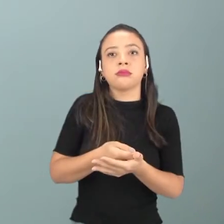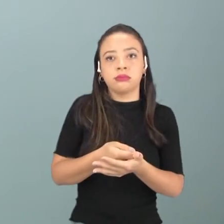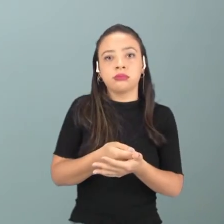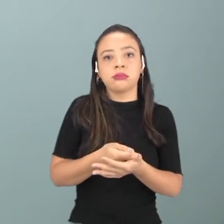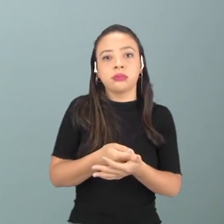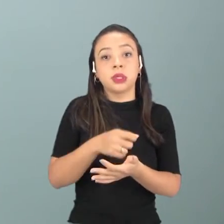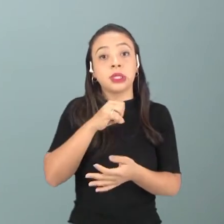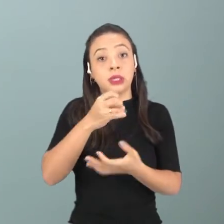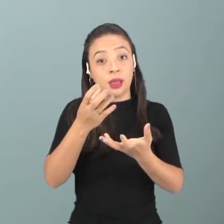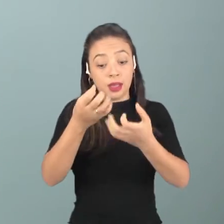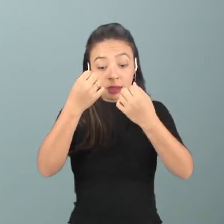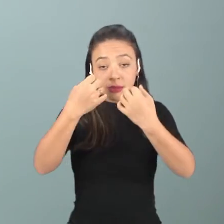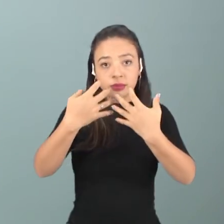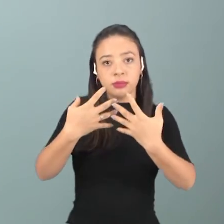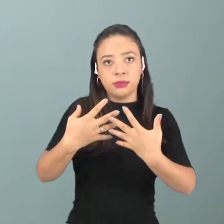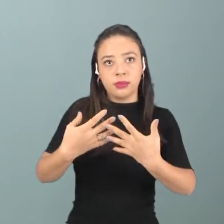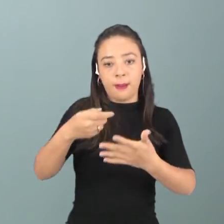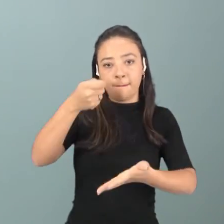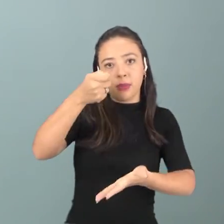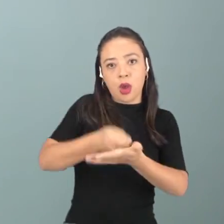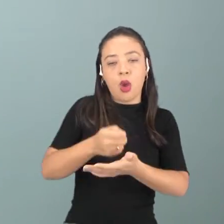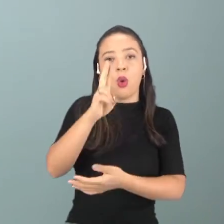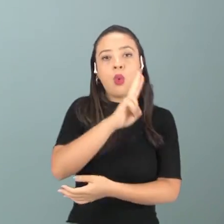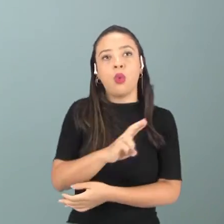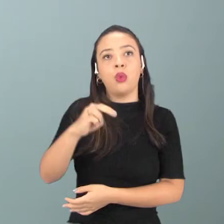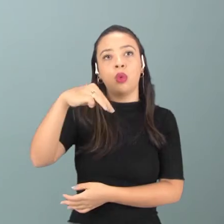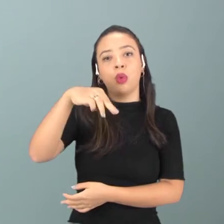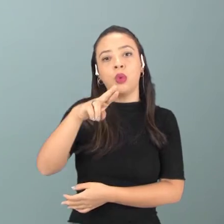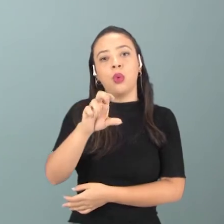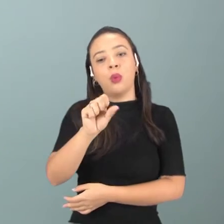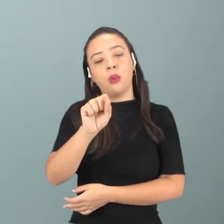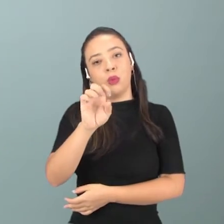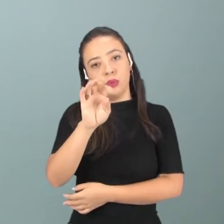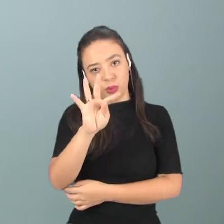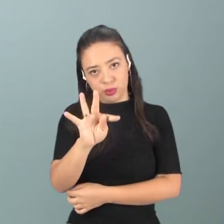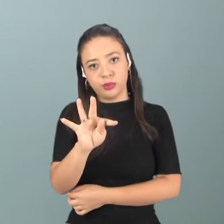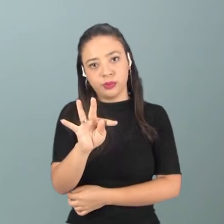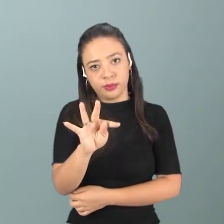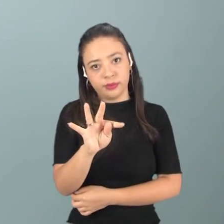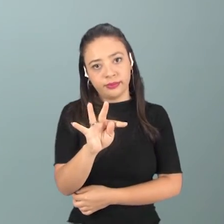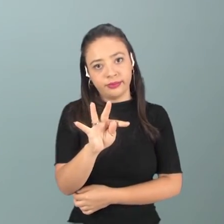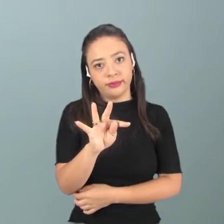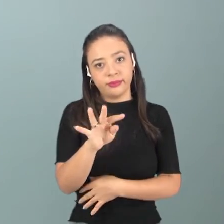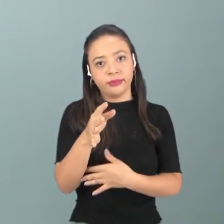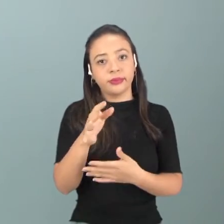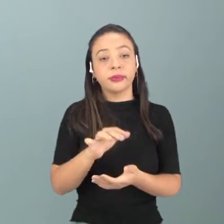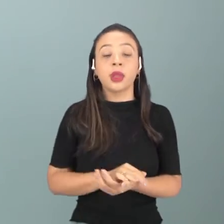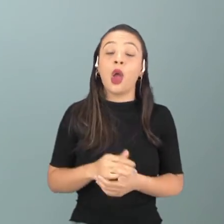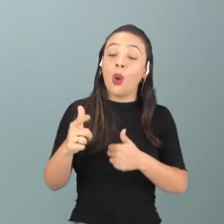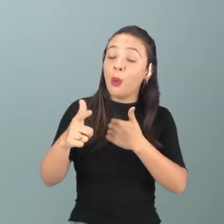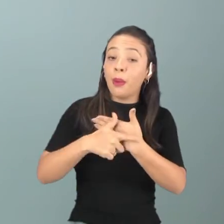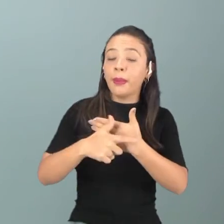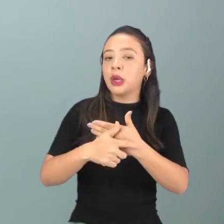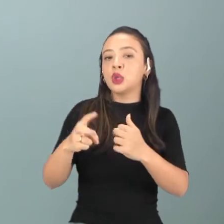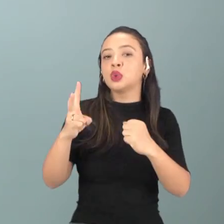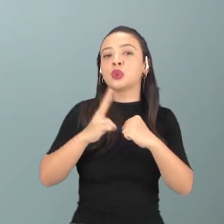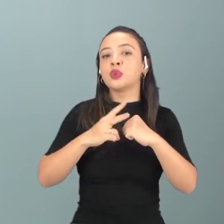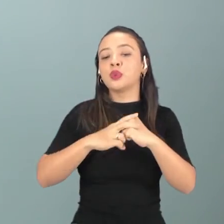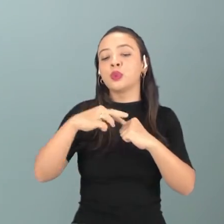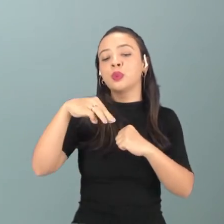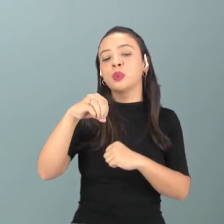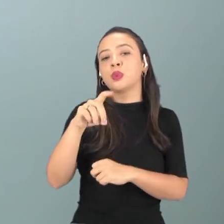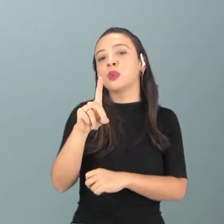quer expressar a obrigação, você vai usar o must como o seu modal, ok? Então esse é o papel do modal, né, pessoal? Ele vai dar